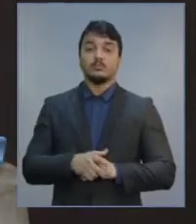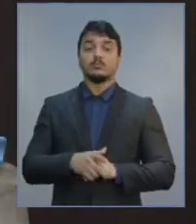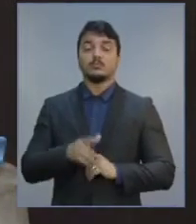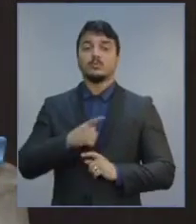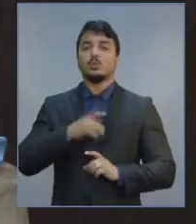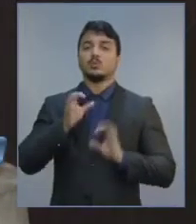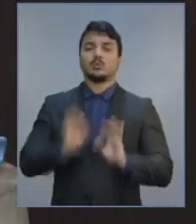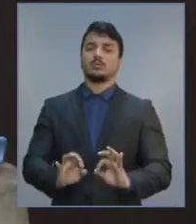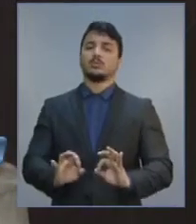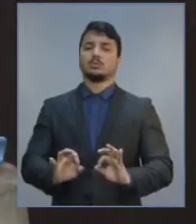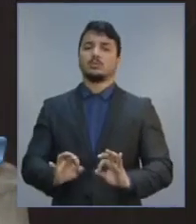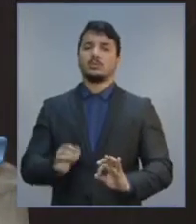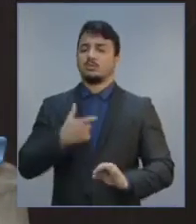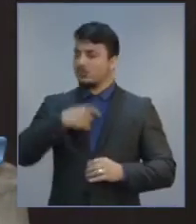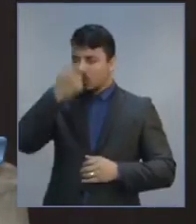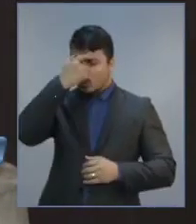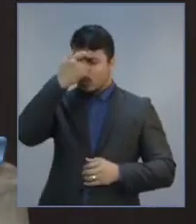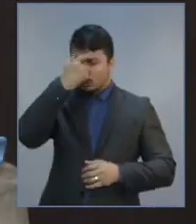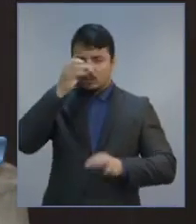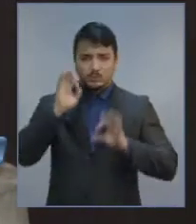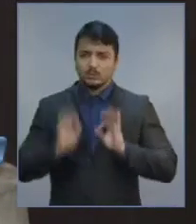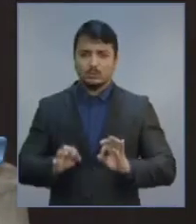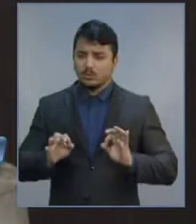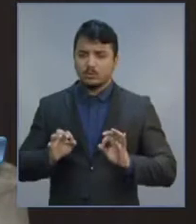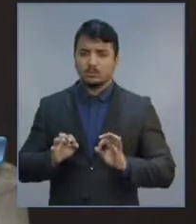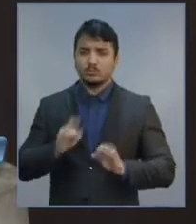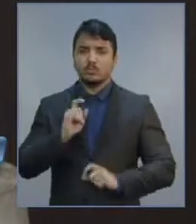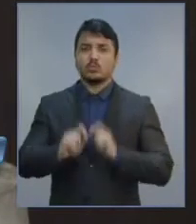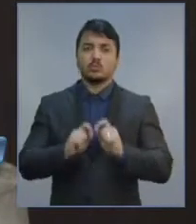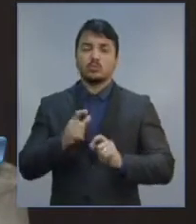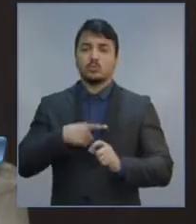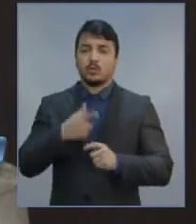tenho absoluta consciência da